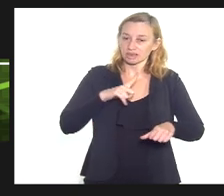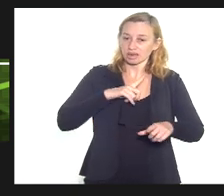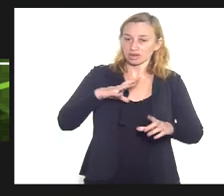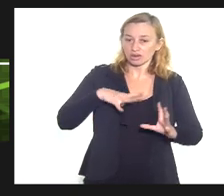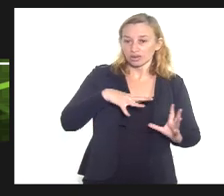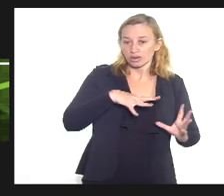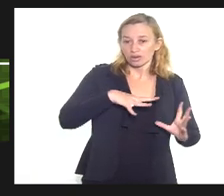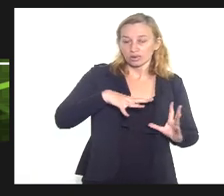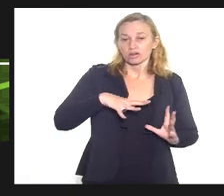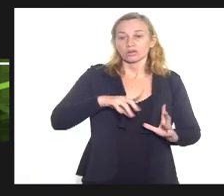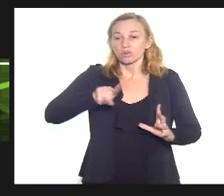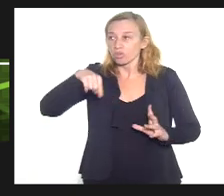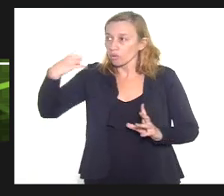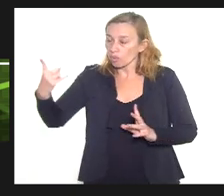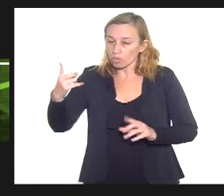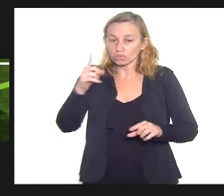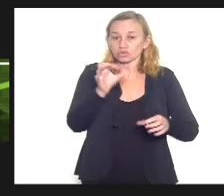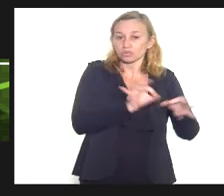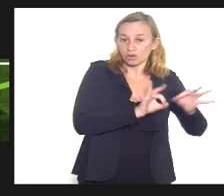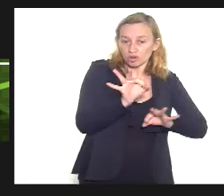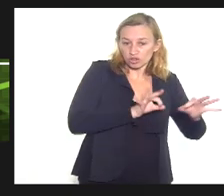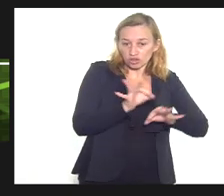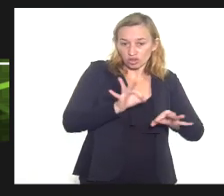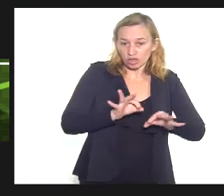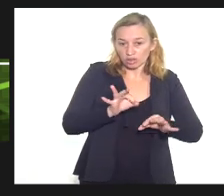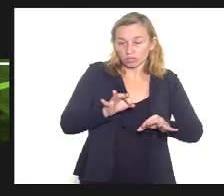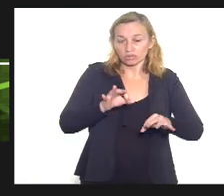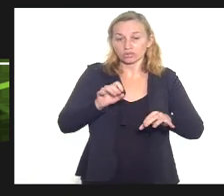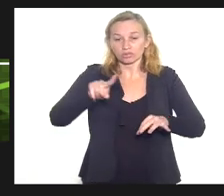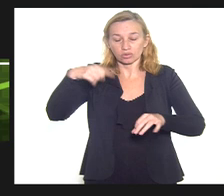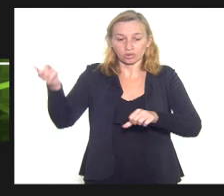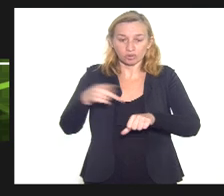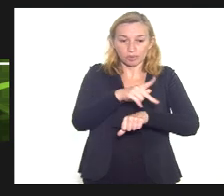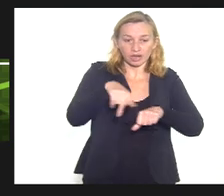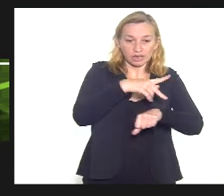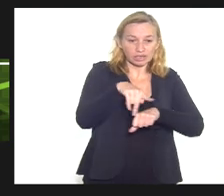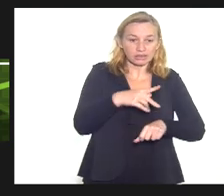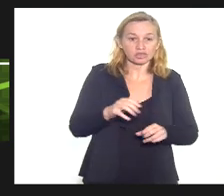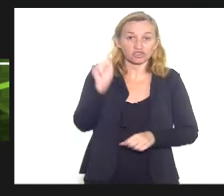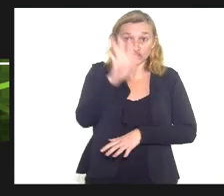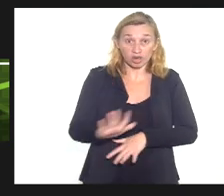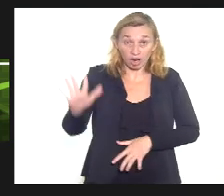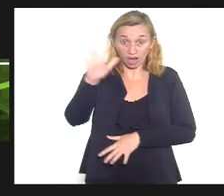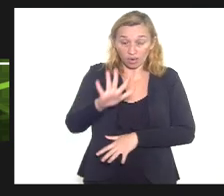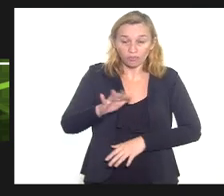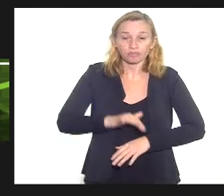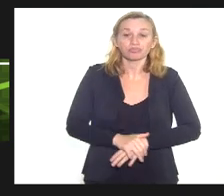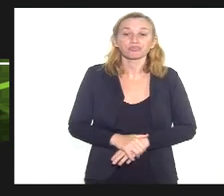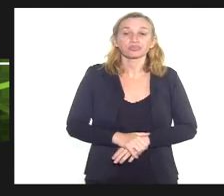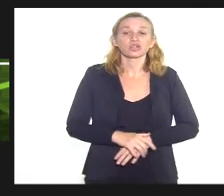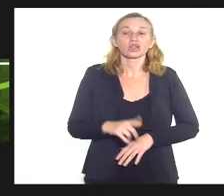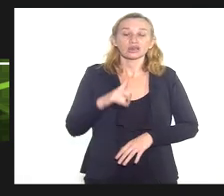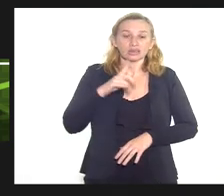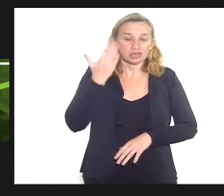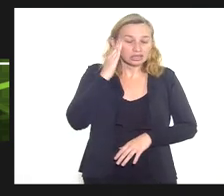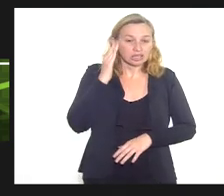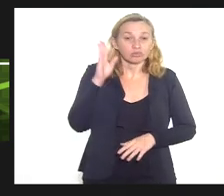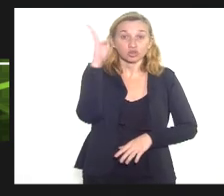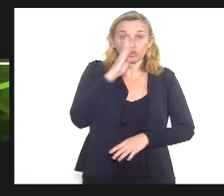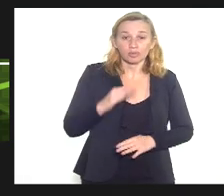internacionalmente com outros projetos no portfólio da companhia. De uma forma geral, entendemos que o